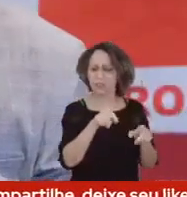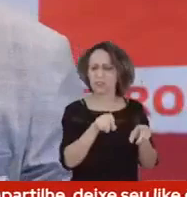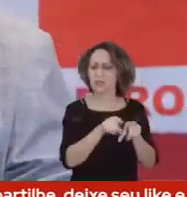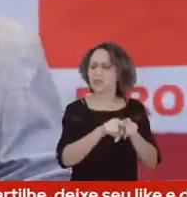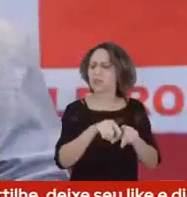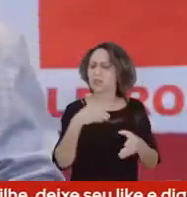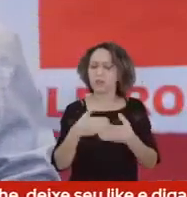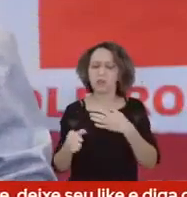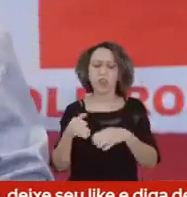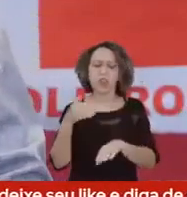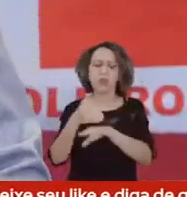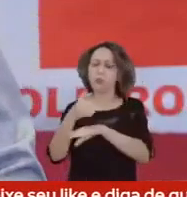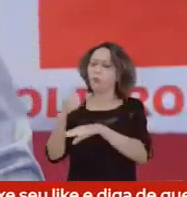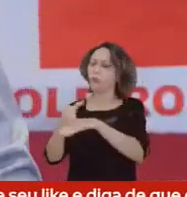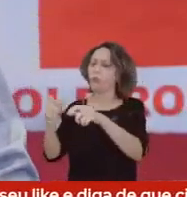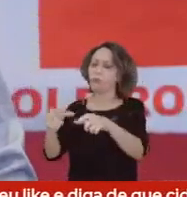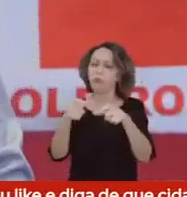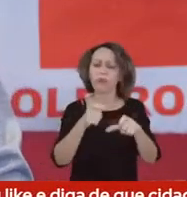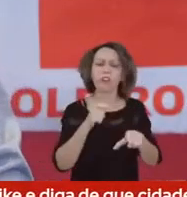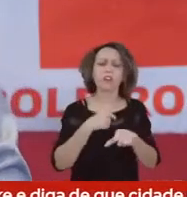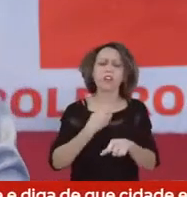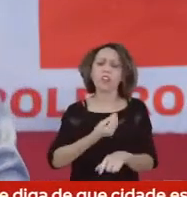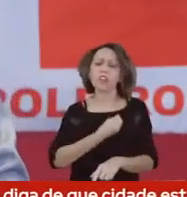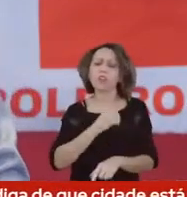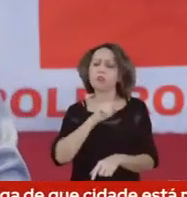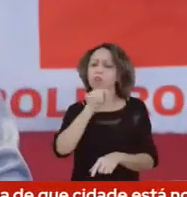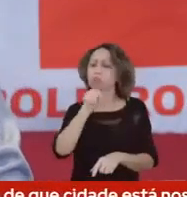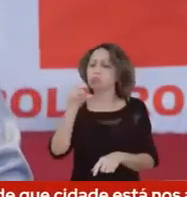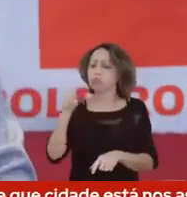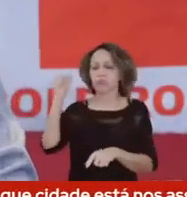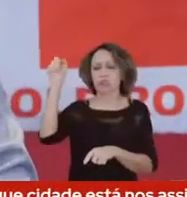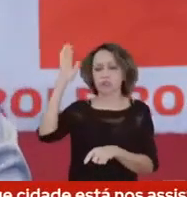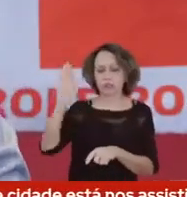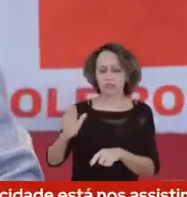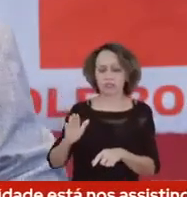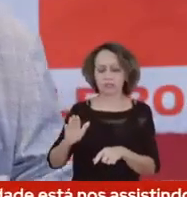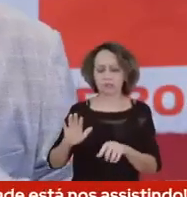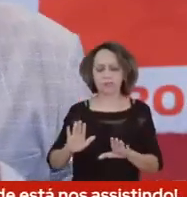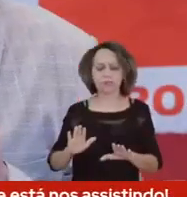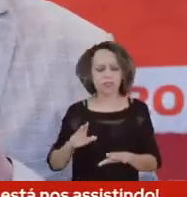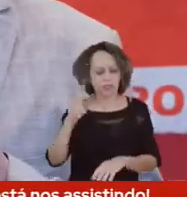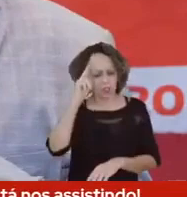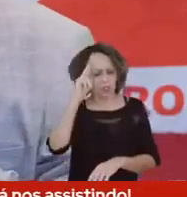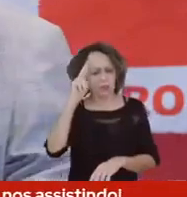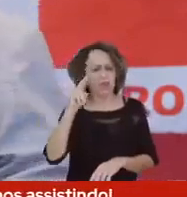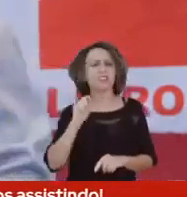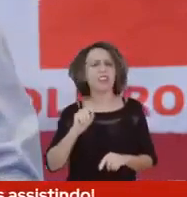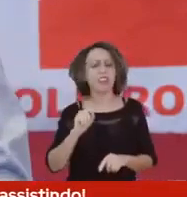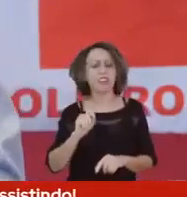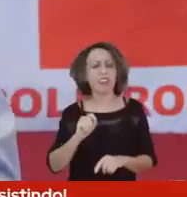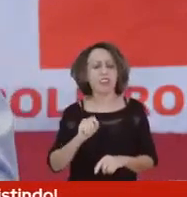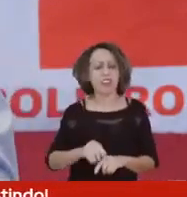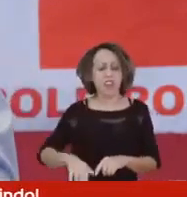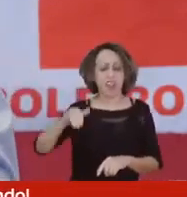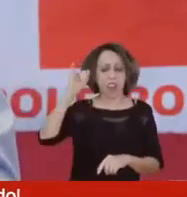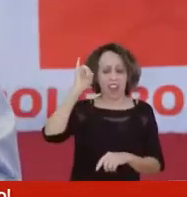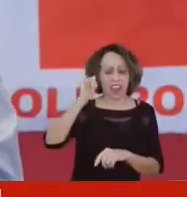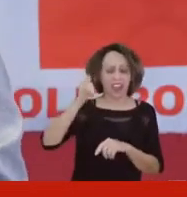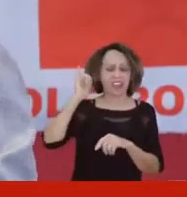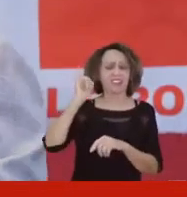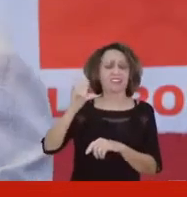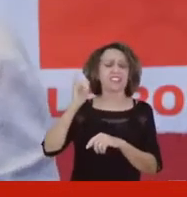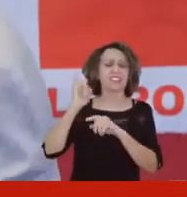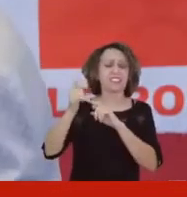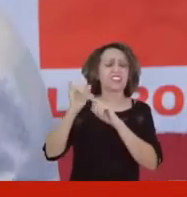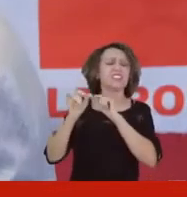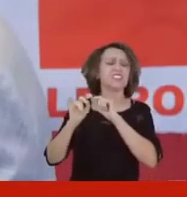do Brasil. Mas vocês estão lembrados que a narrativa deles não permite o contraditório. Toda